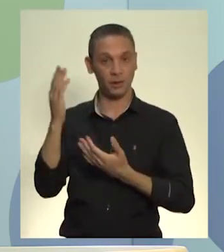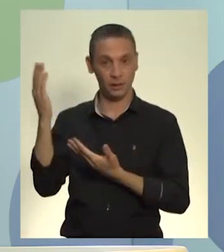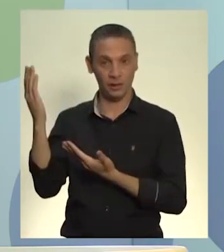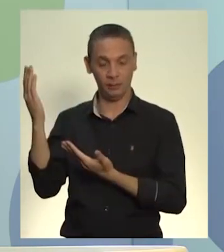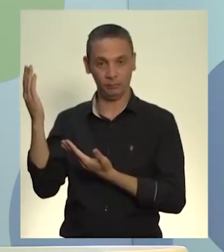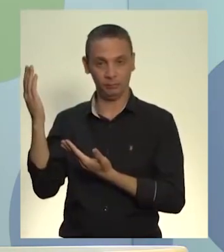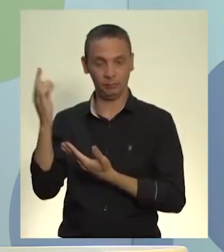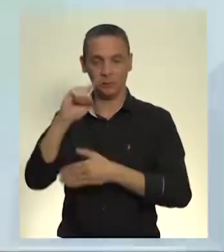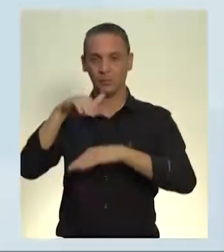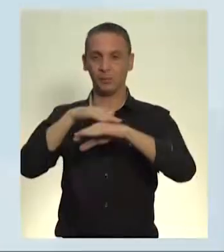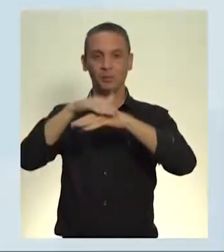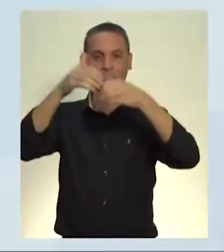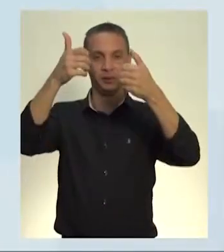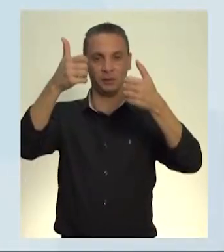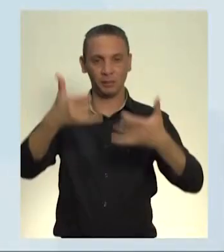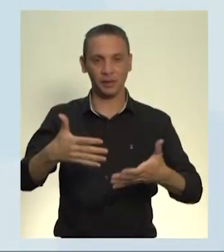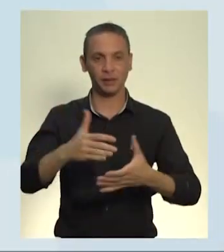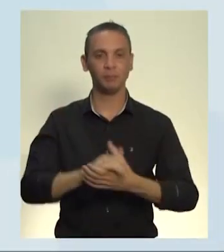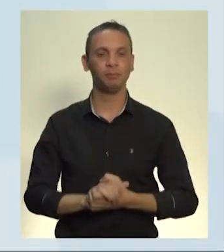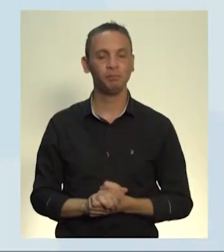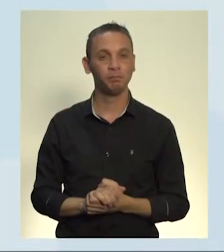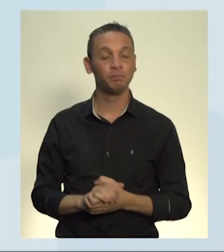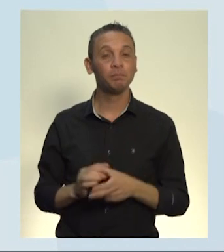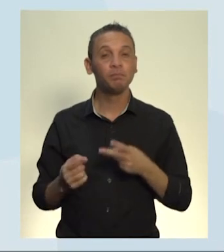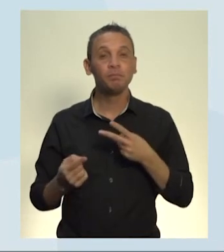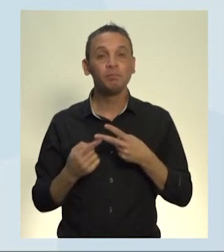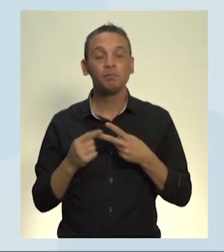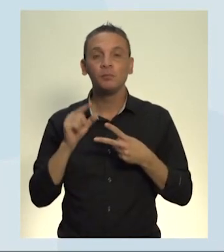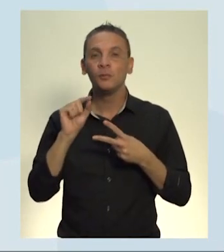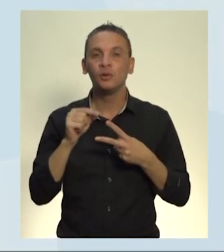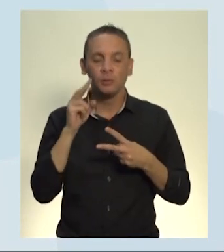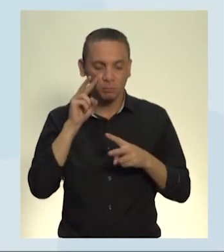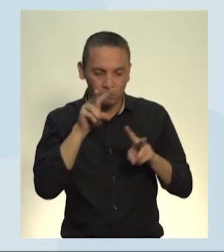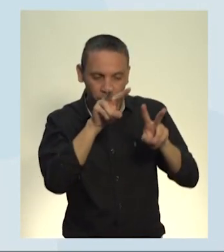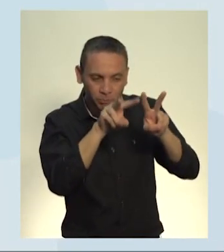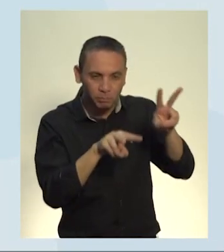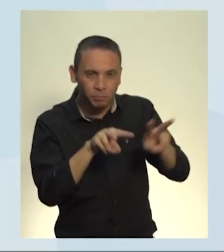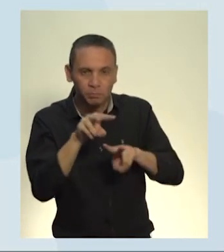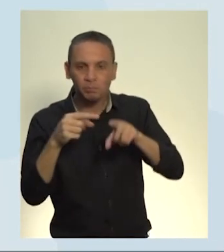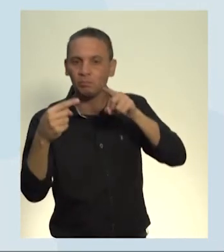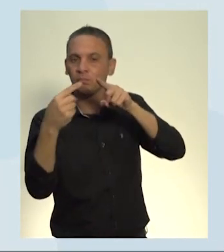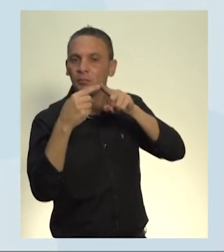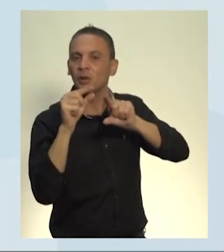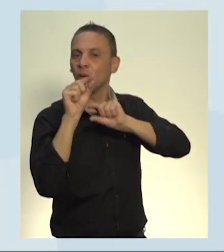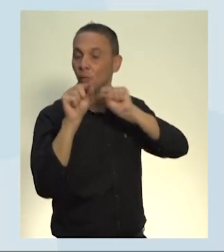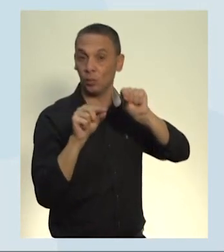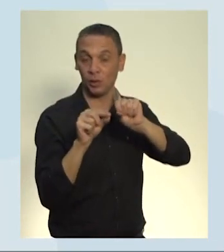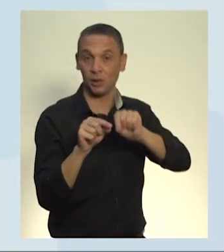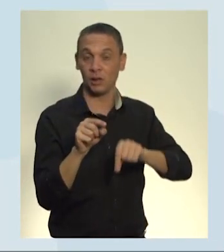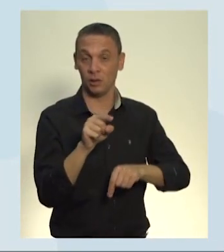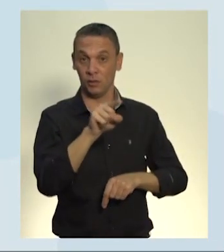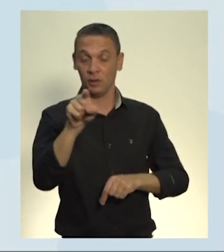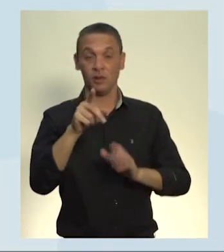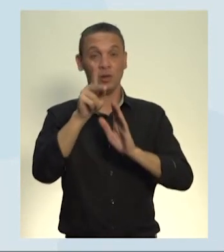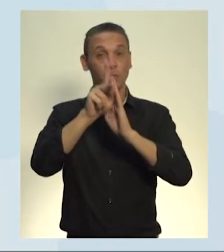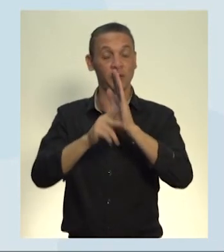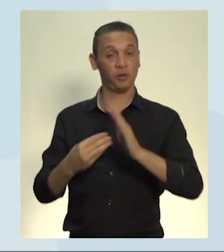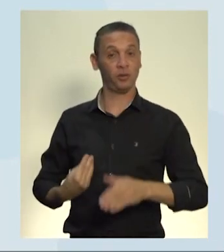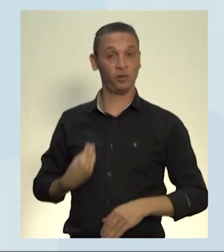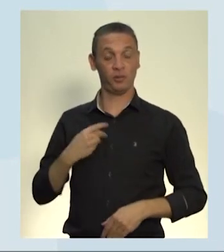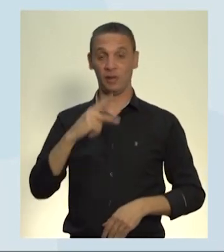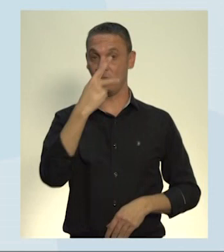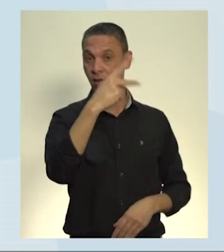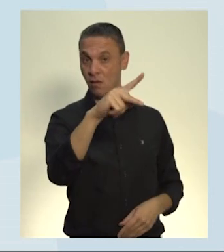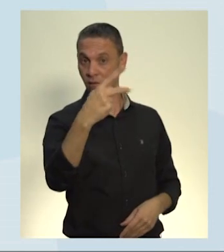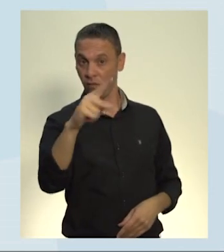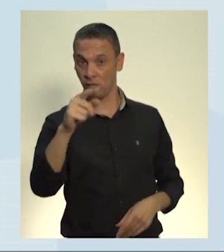conversar um pouco com vocês. A segunda aula, a gente identificou as competências. Lembrem que no projeto de vida, as